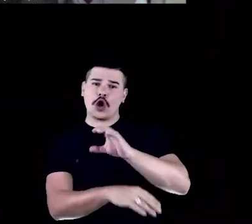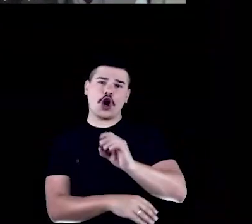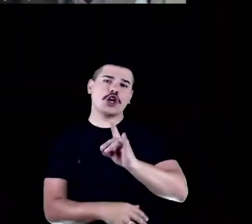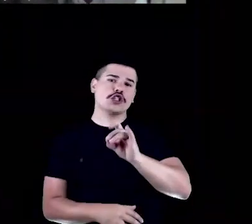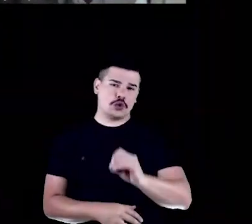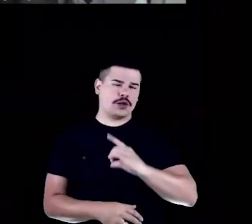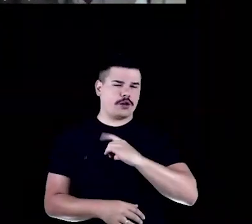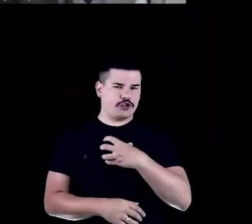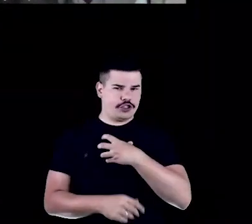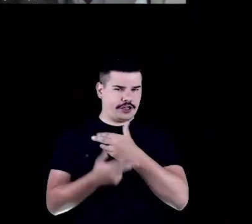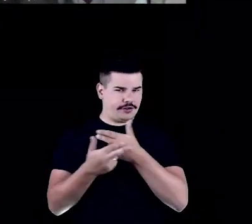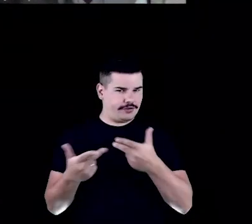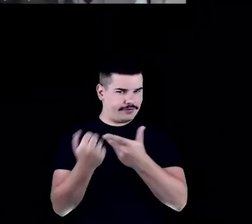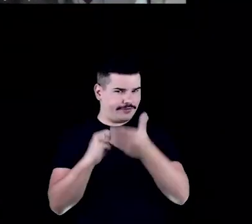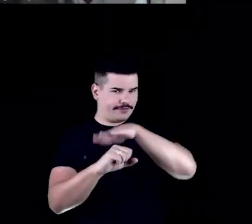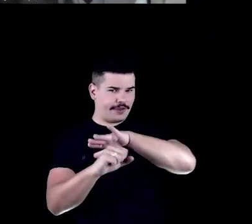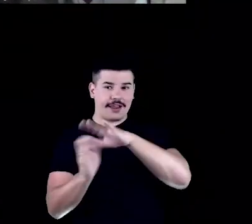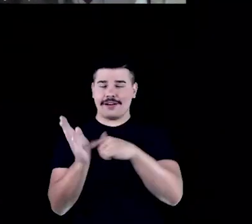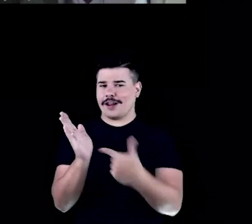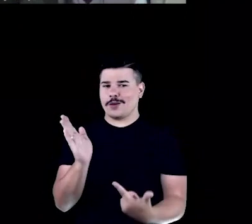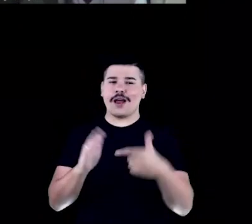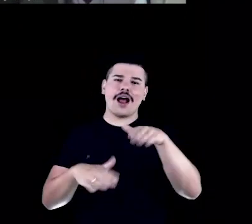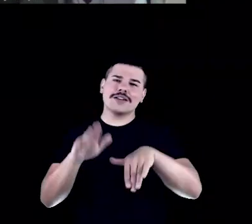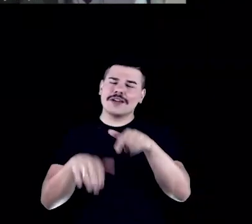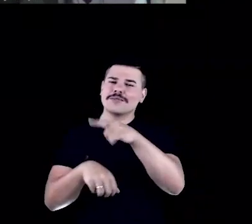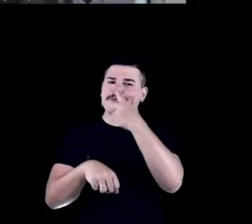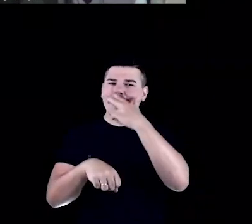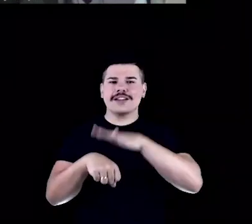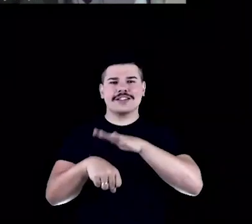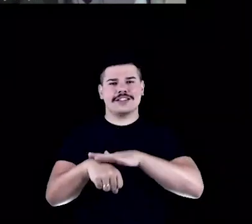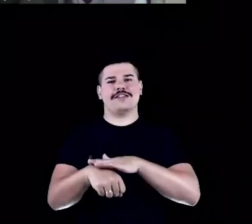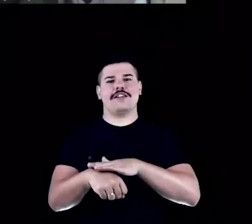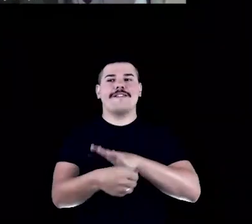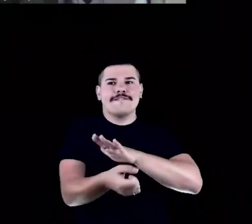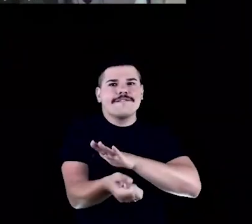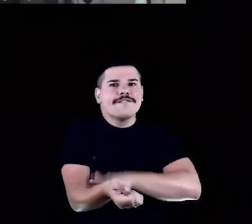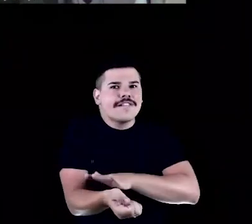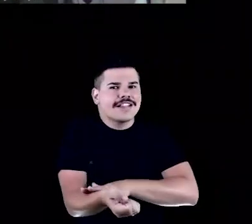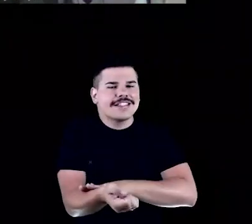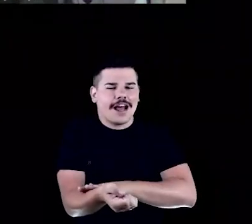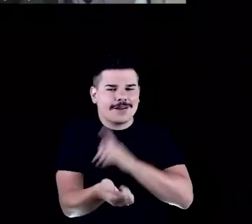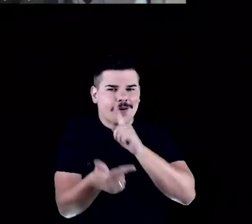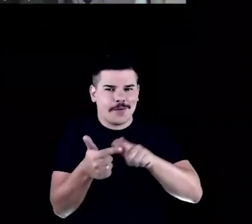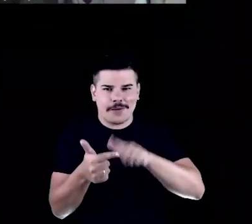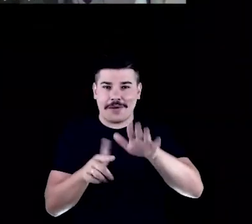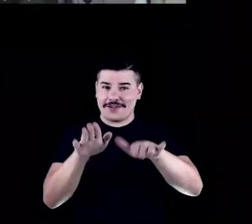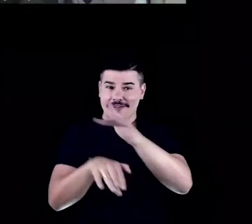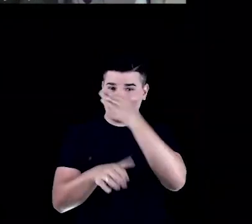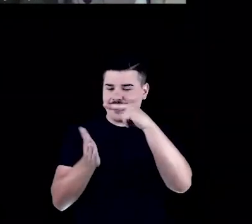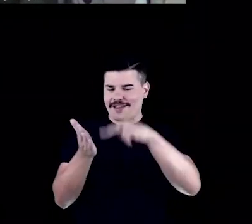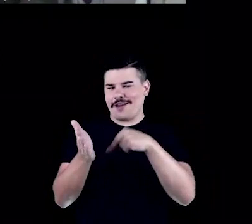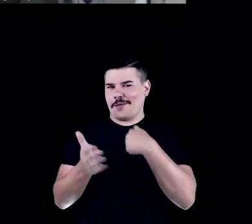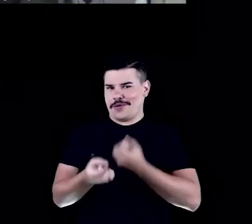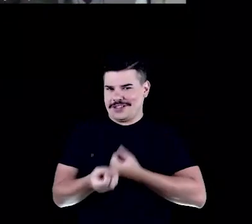tem uns jeitos, assim, né, que às vezes são reproduzidos como vícios, assim, que é até um problema que lê muito